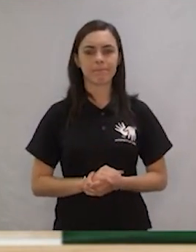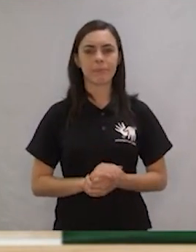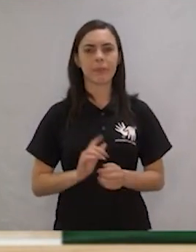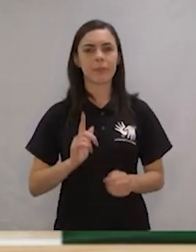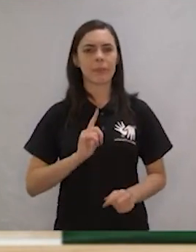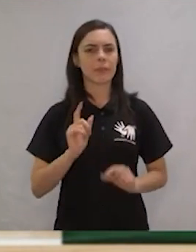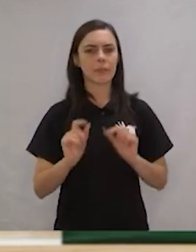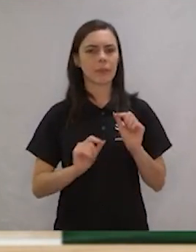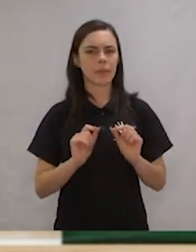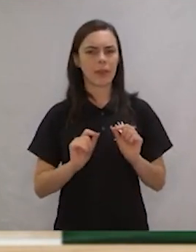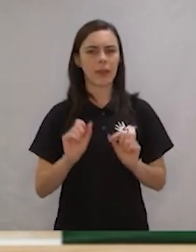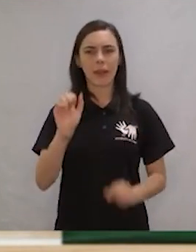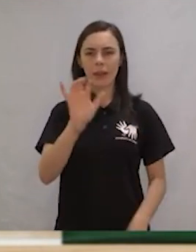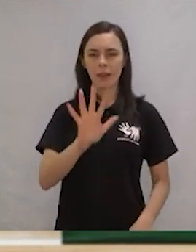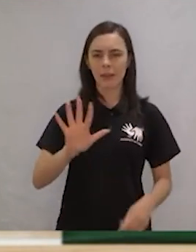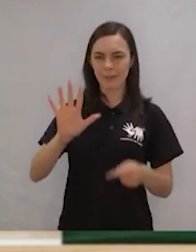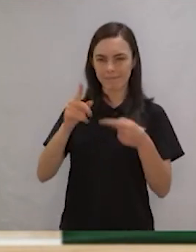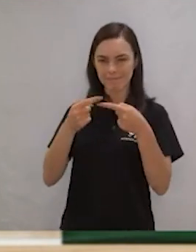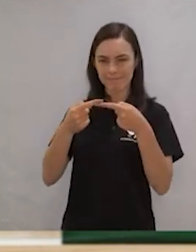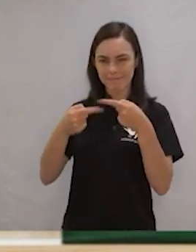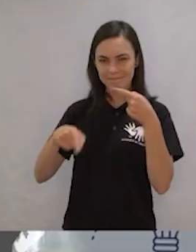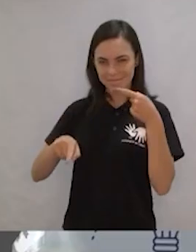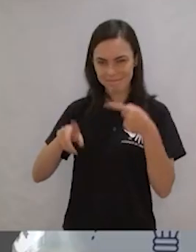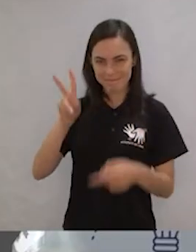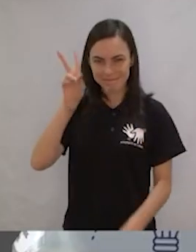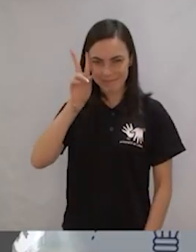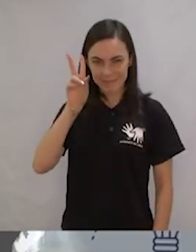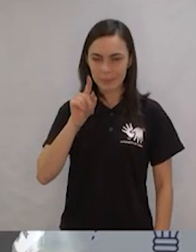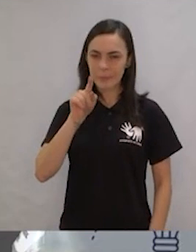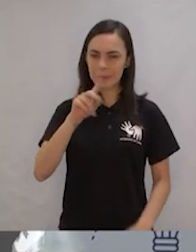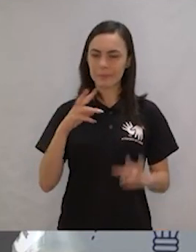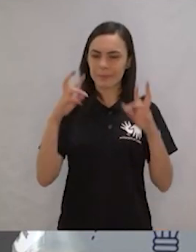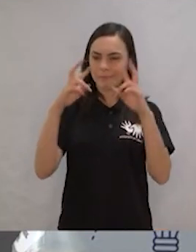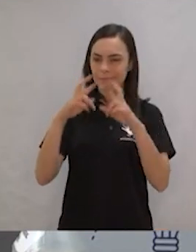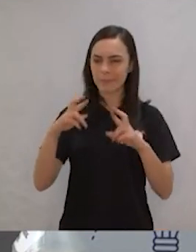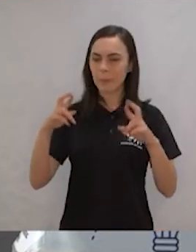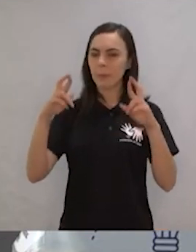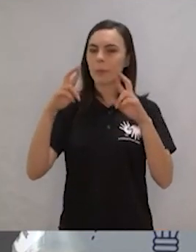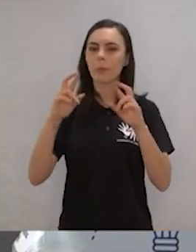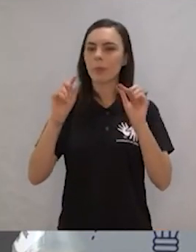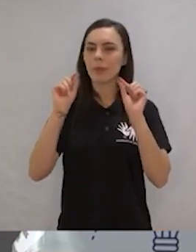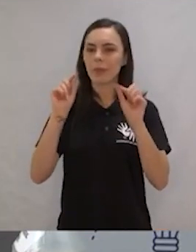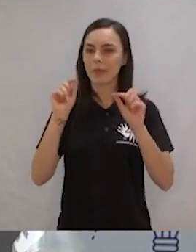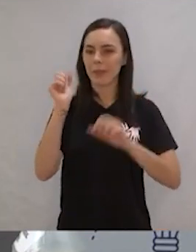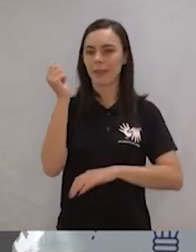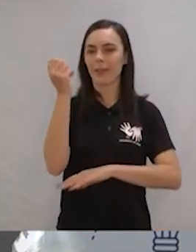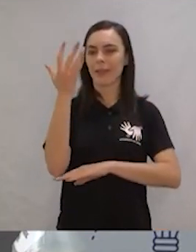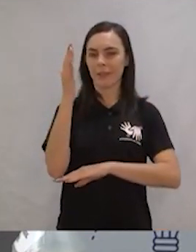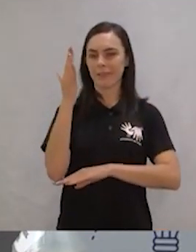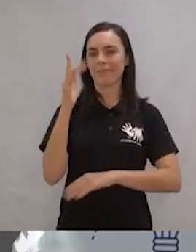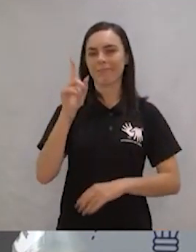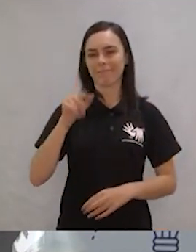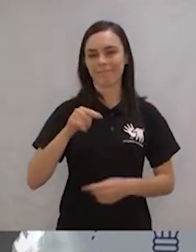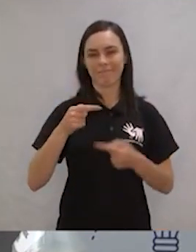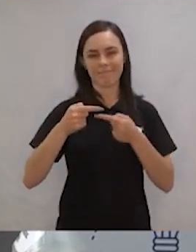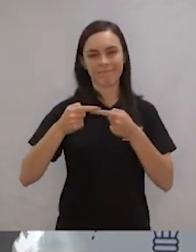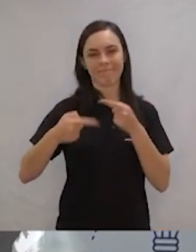desafio final, que era a imagem intrusa, que vocês observaram que era a